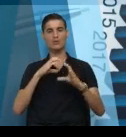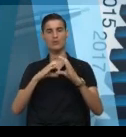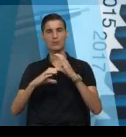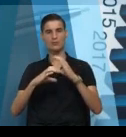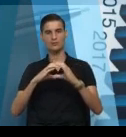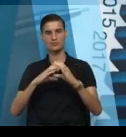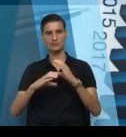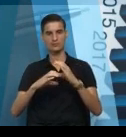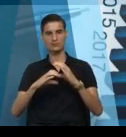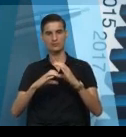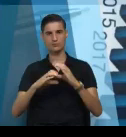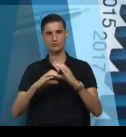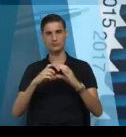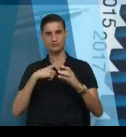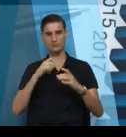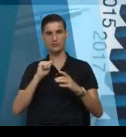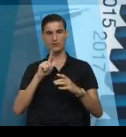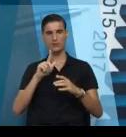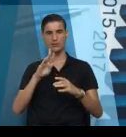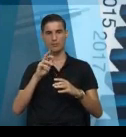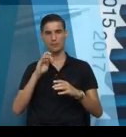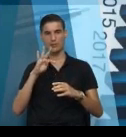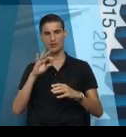comunicação, nós temos aí